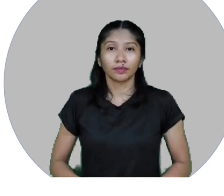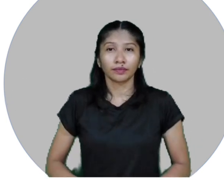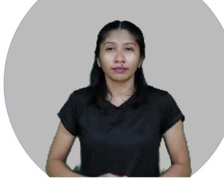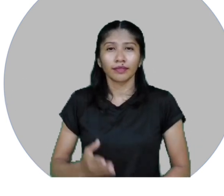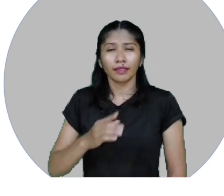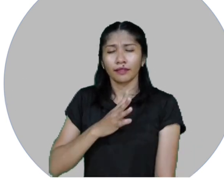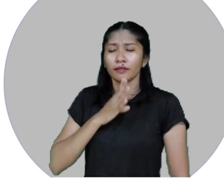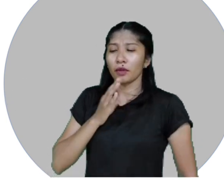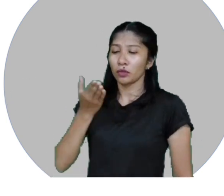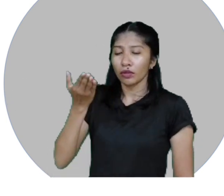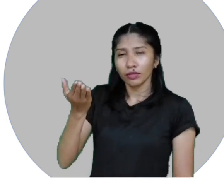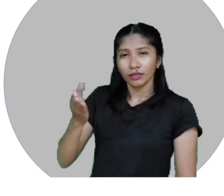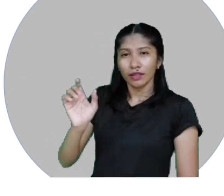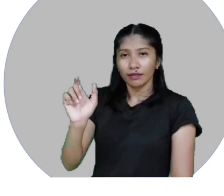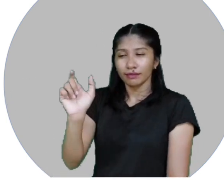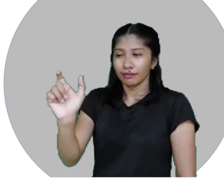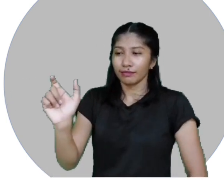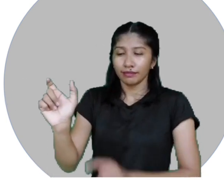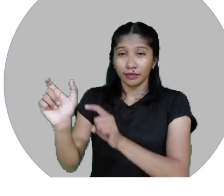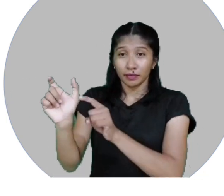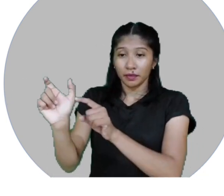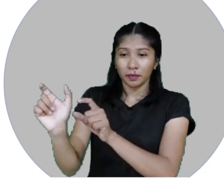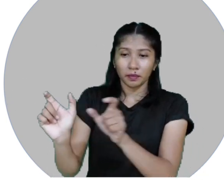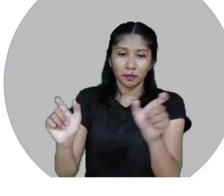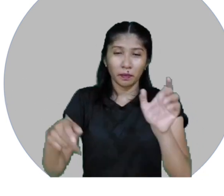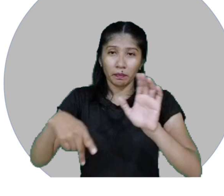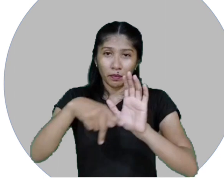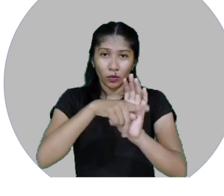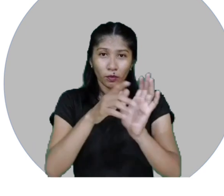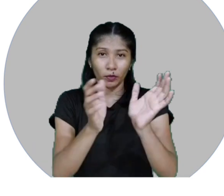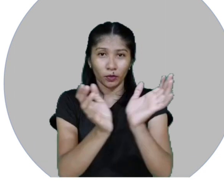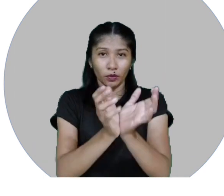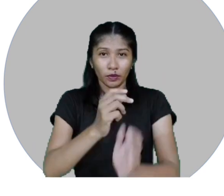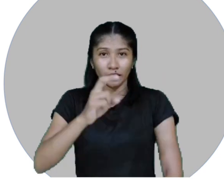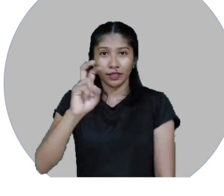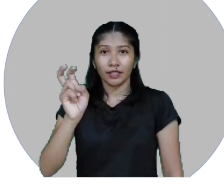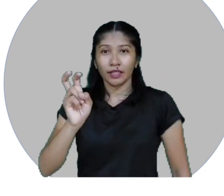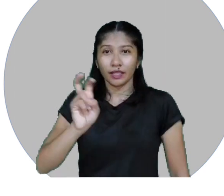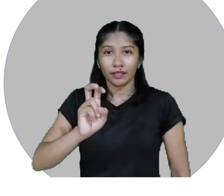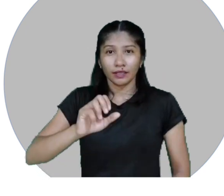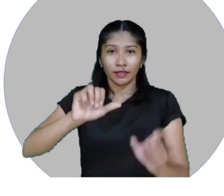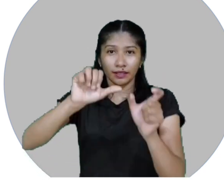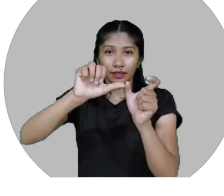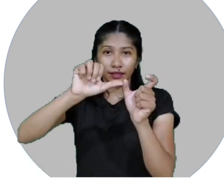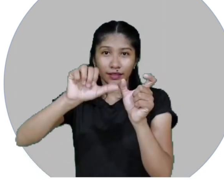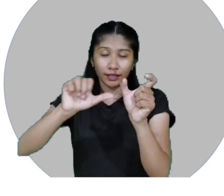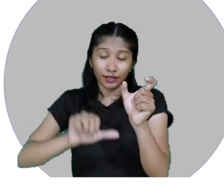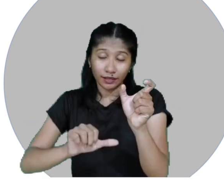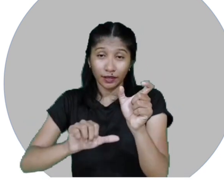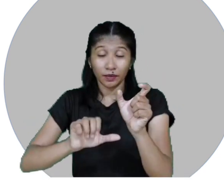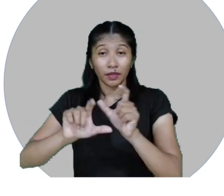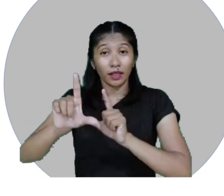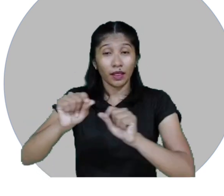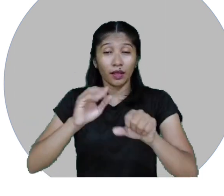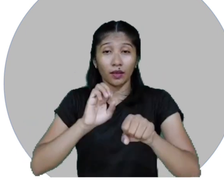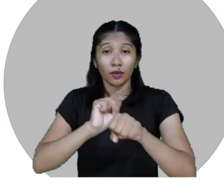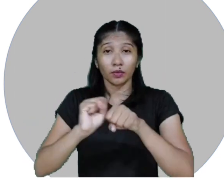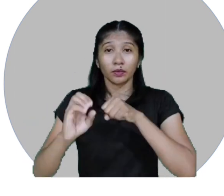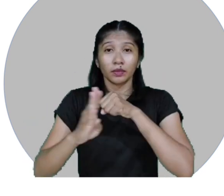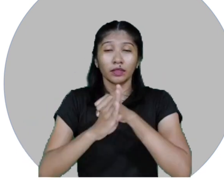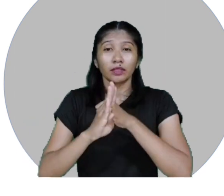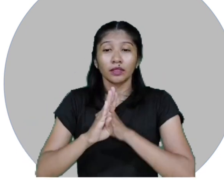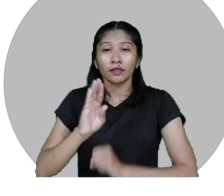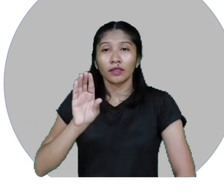Vamos conhecer uma palavra pertencente à quinta declinação. Selecionamos para esta ocasião o substantivo dies,